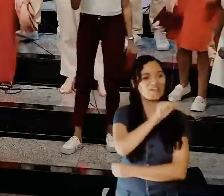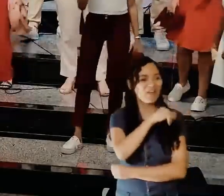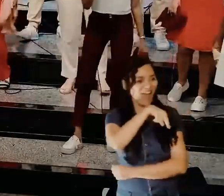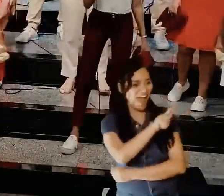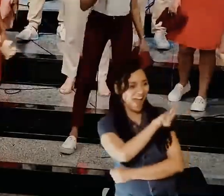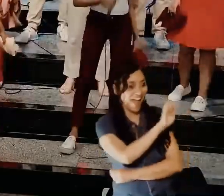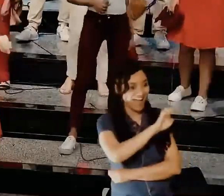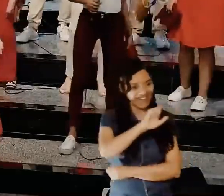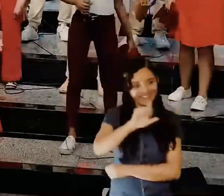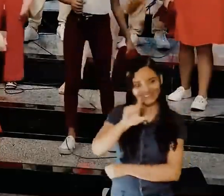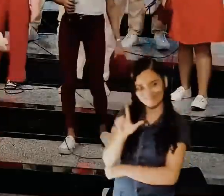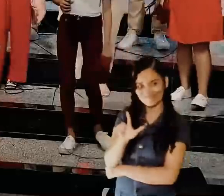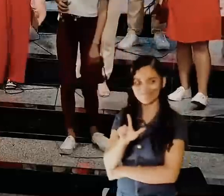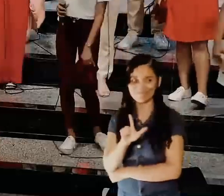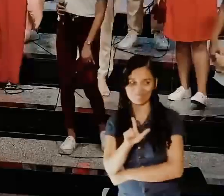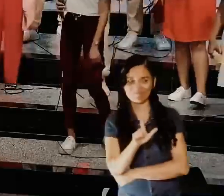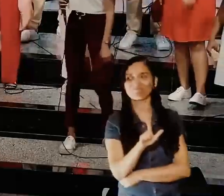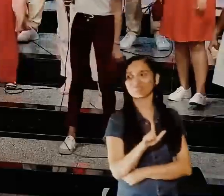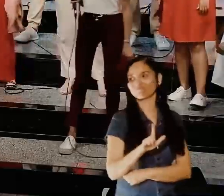Emmanuel.